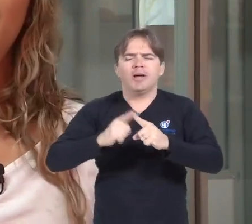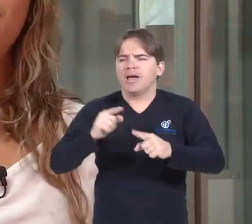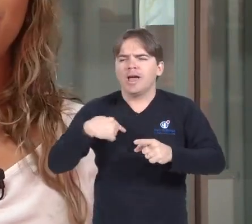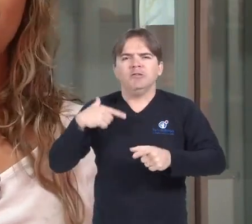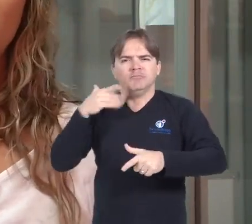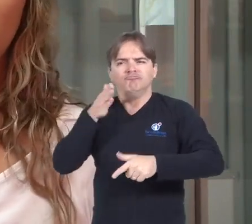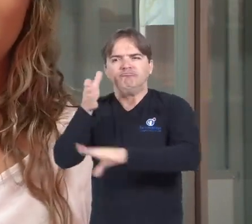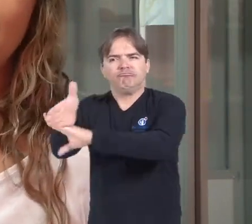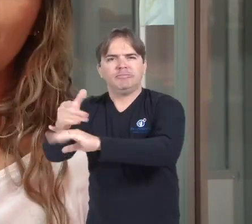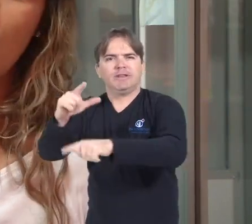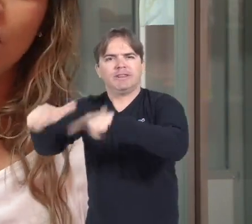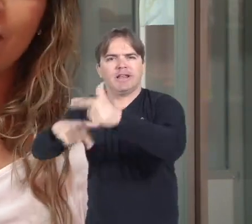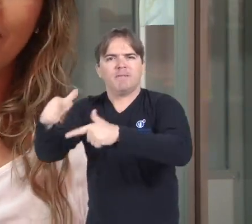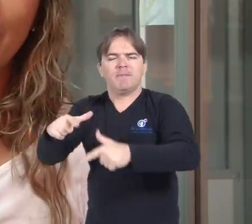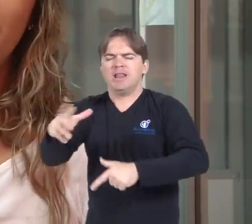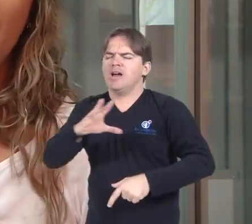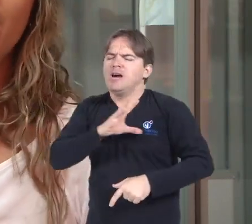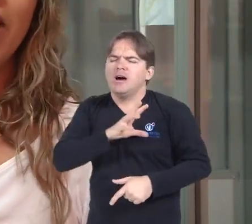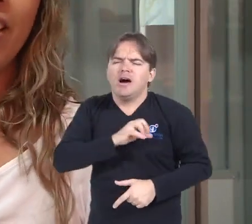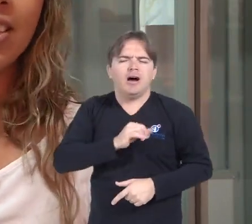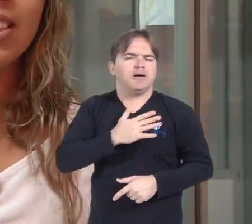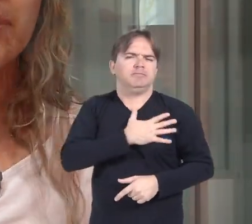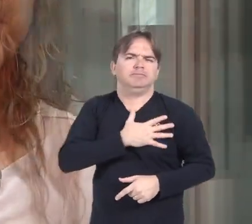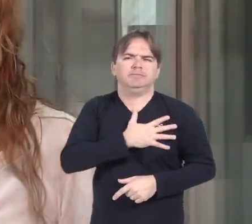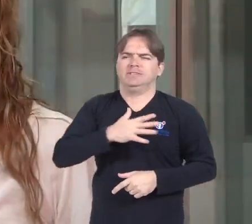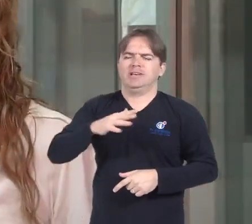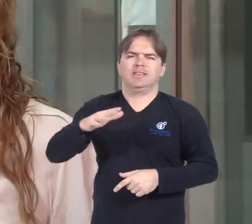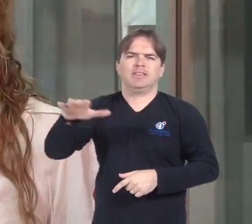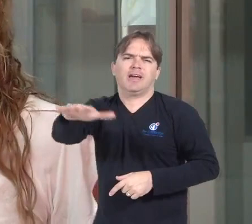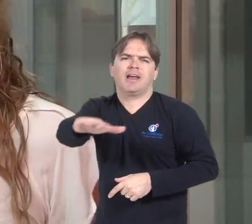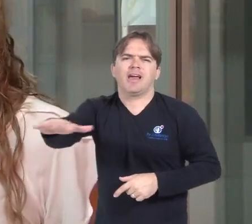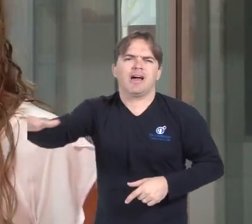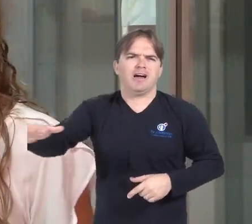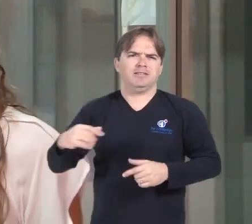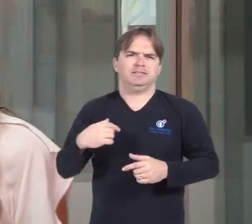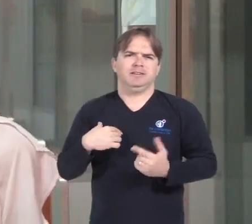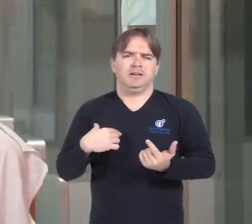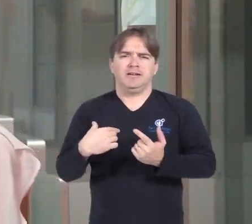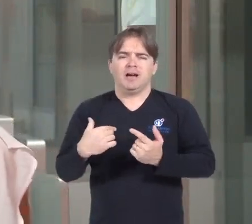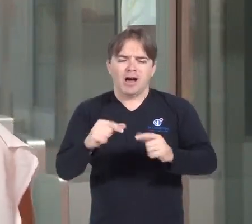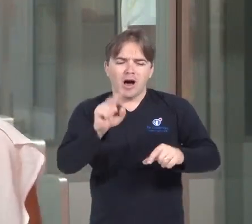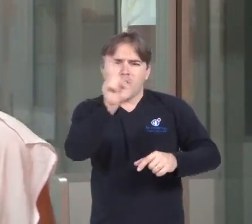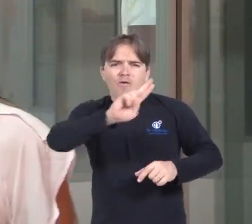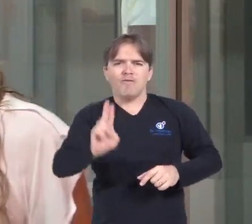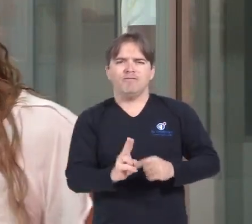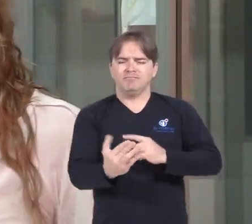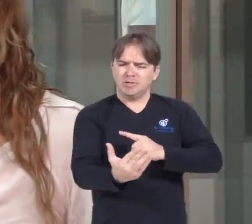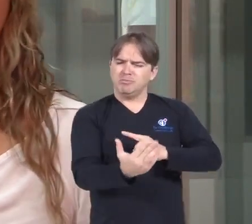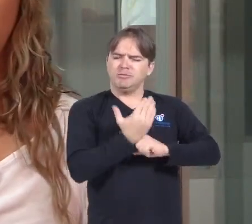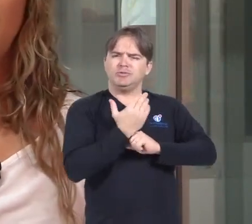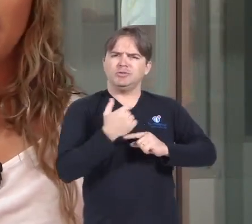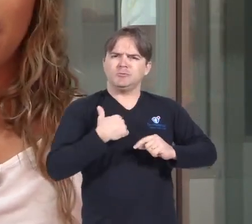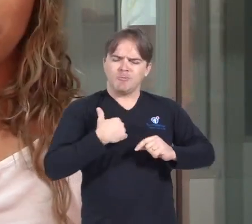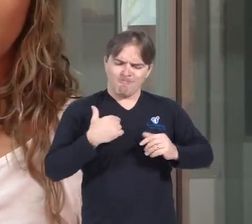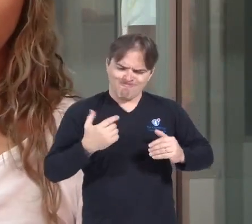eu trabalhei muito com criança, eu gosto de trabalhar com criança. Então, a universidade, ela contribuiu